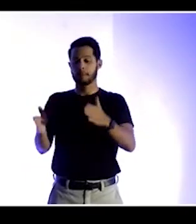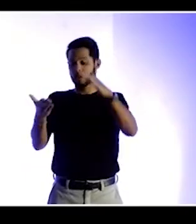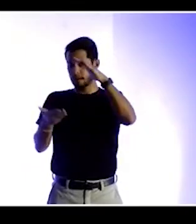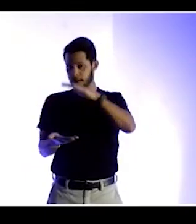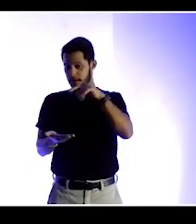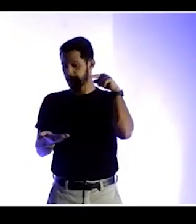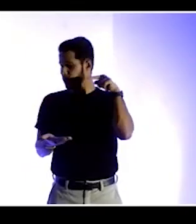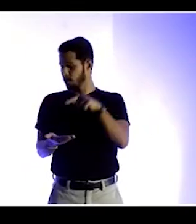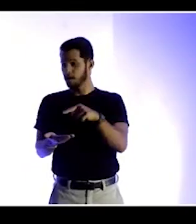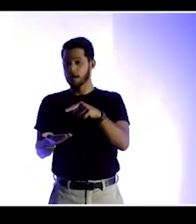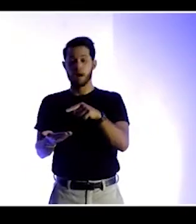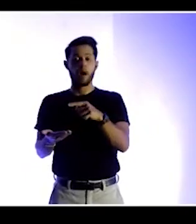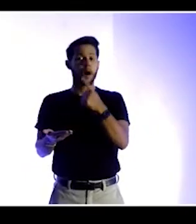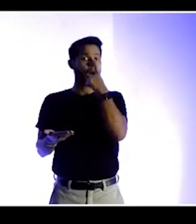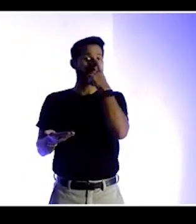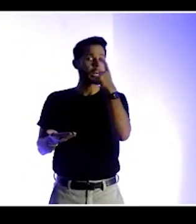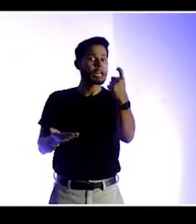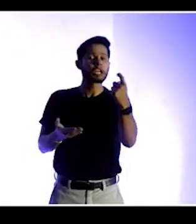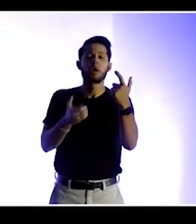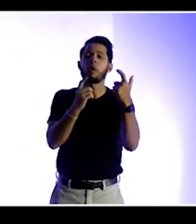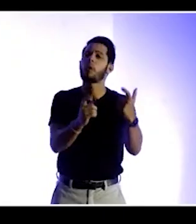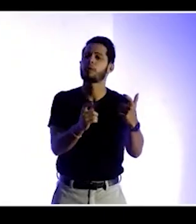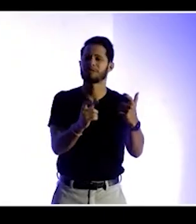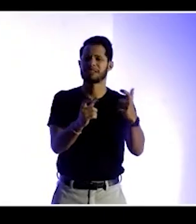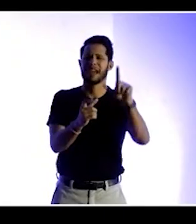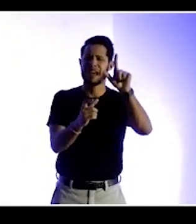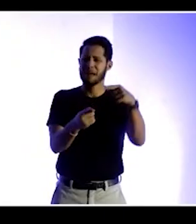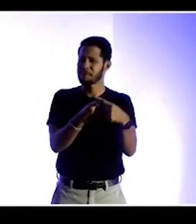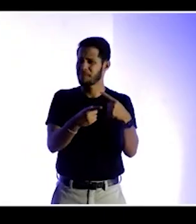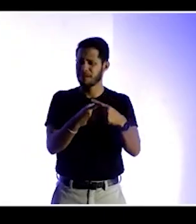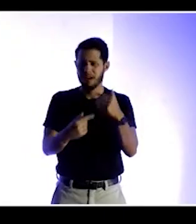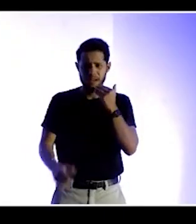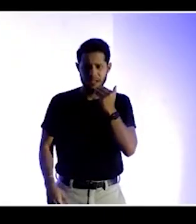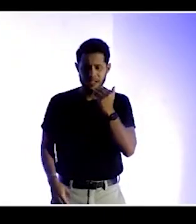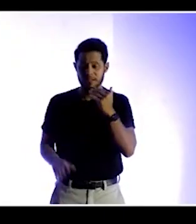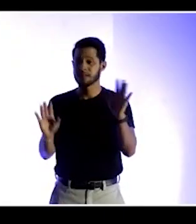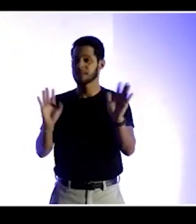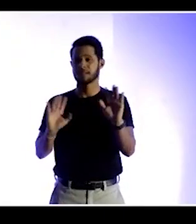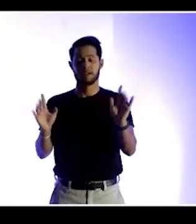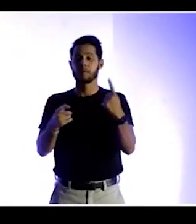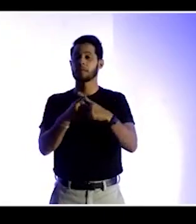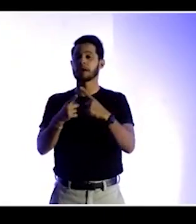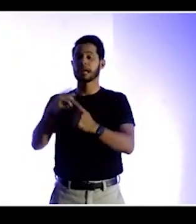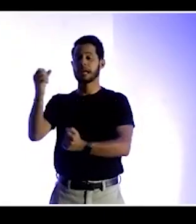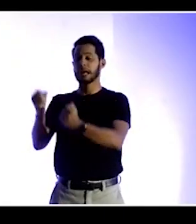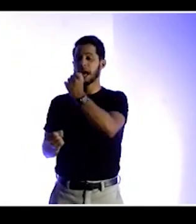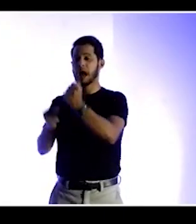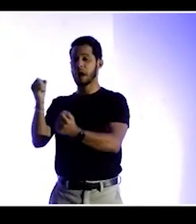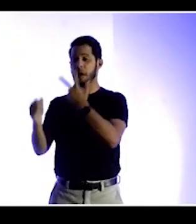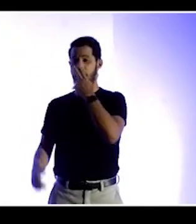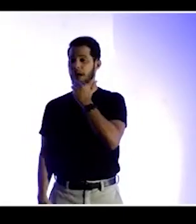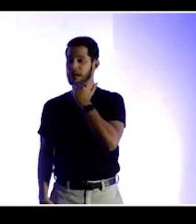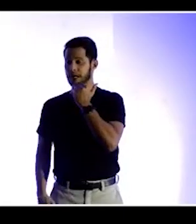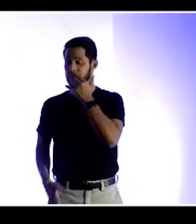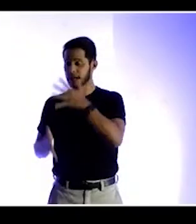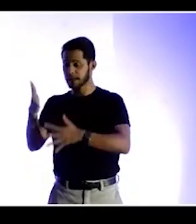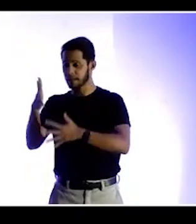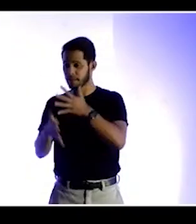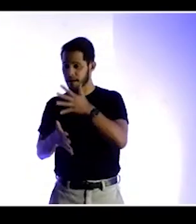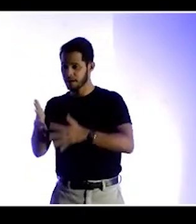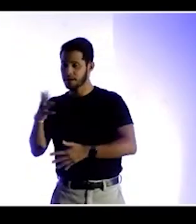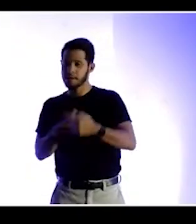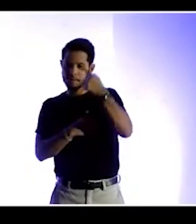elétrico, não porque elas não sirvam mais, elas comprometem a autonomia do carro. É como o celular que vocês têm